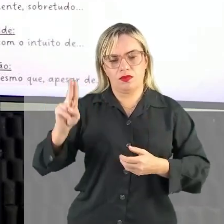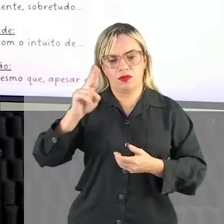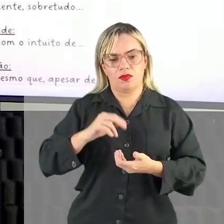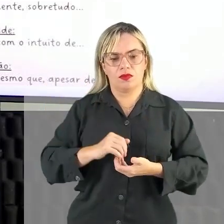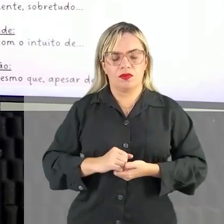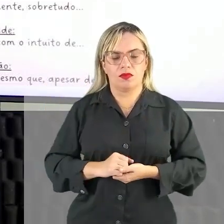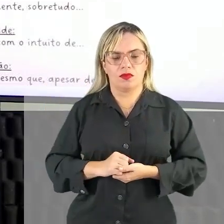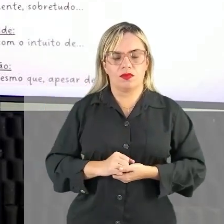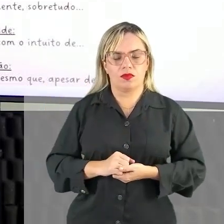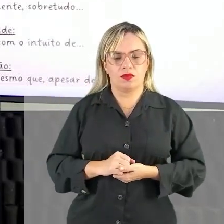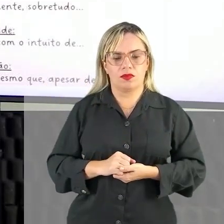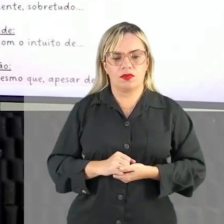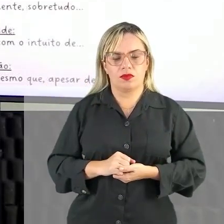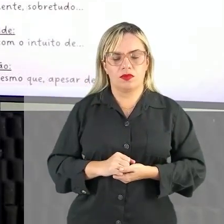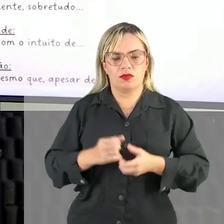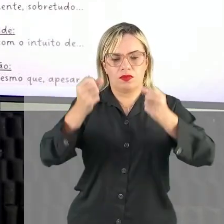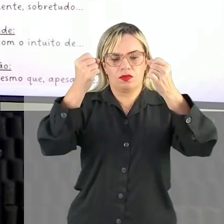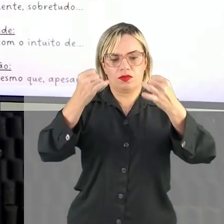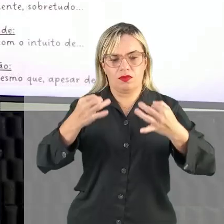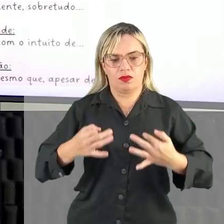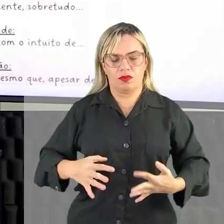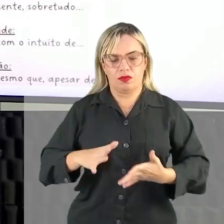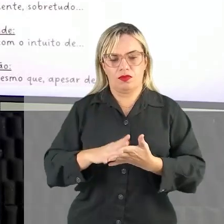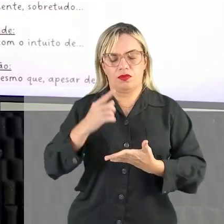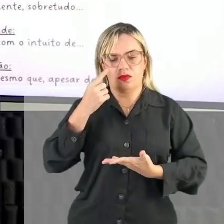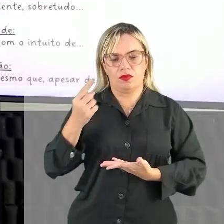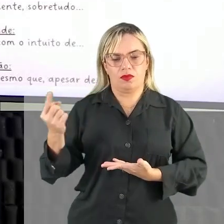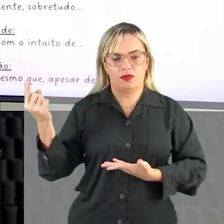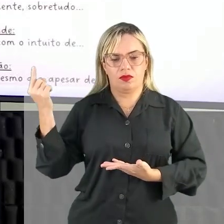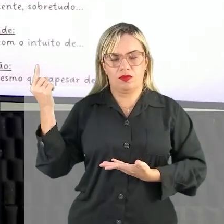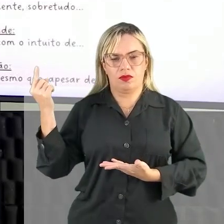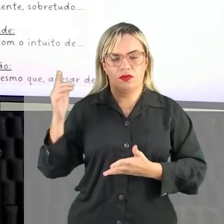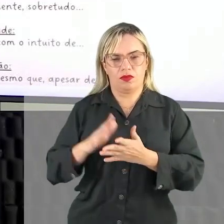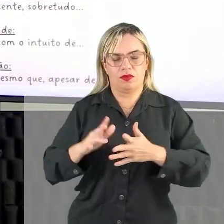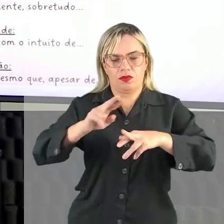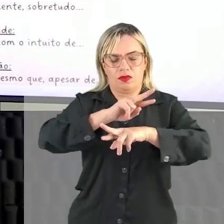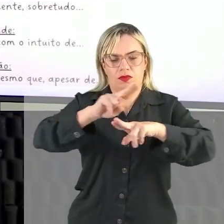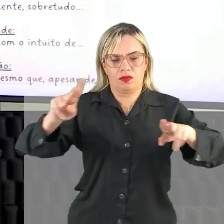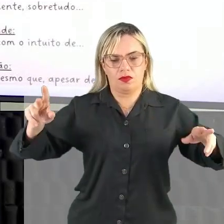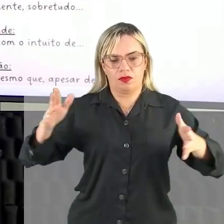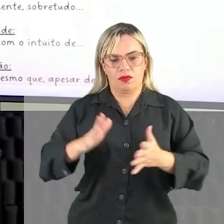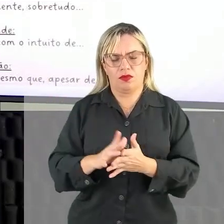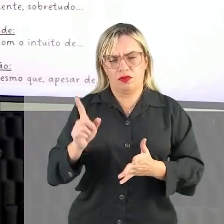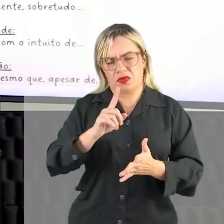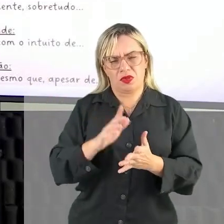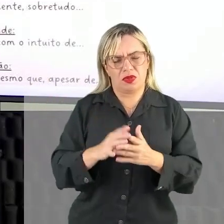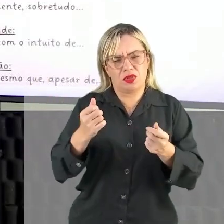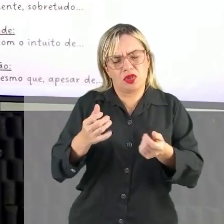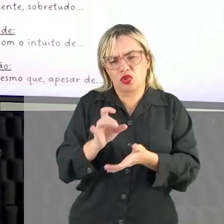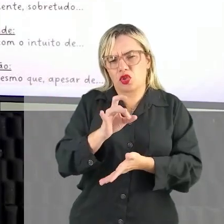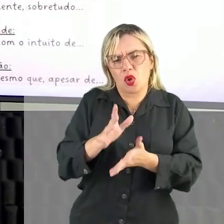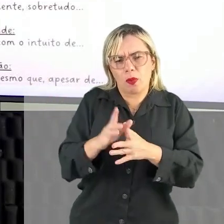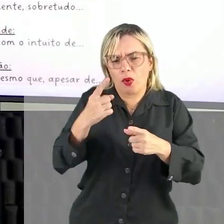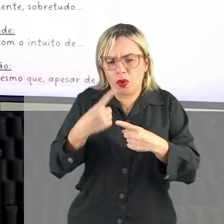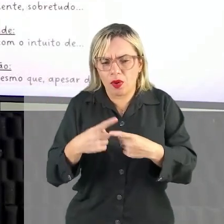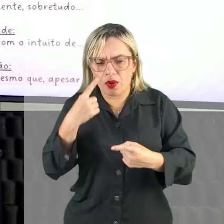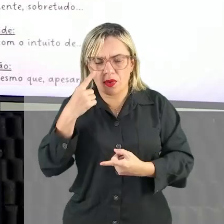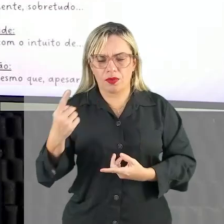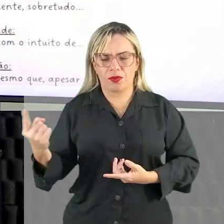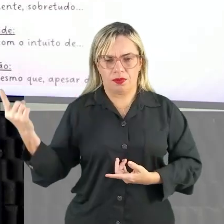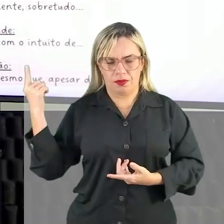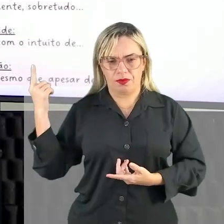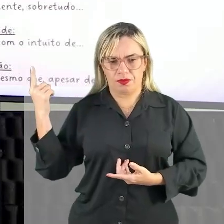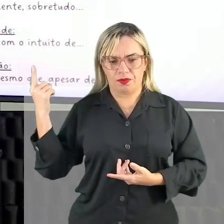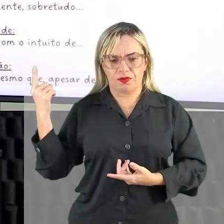poderão colocar isso explicação vários né não precisa utilizar só o porqu você tem que na